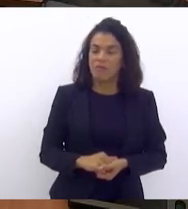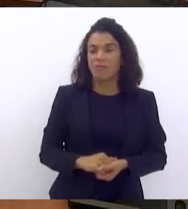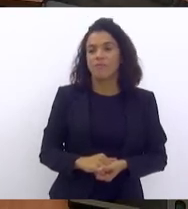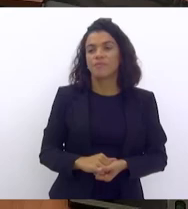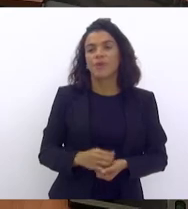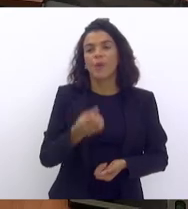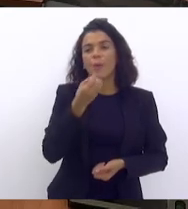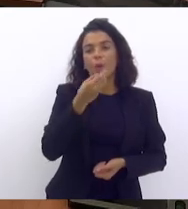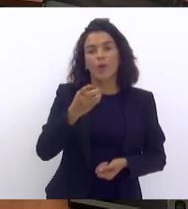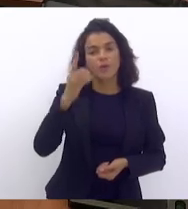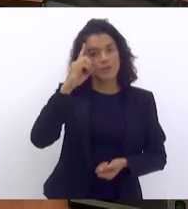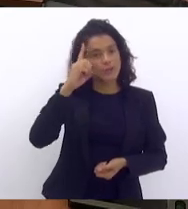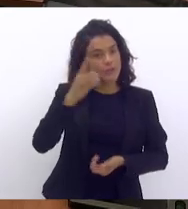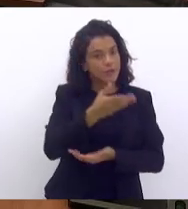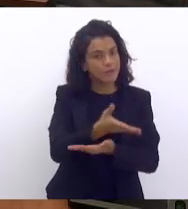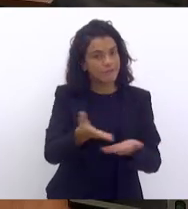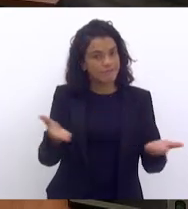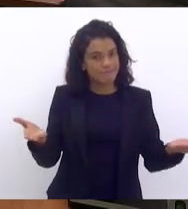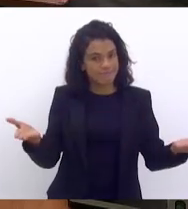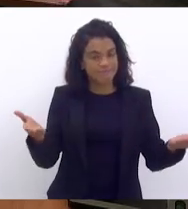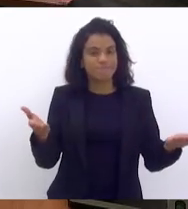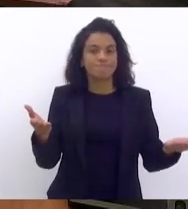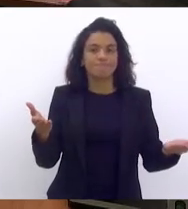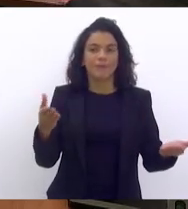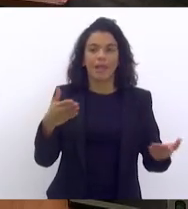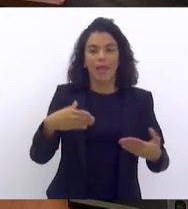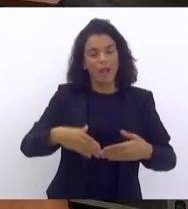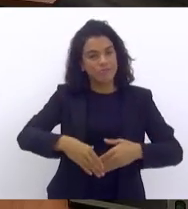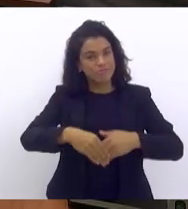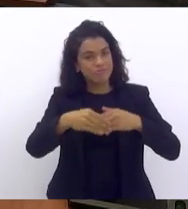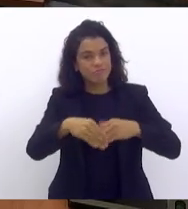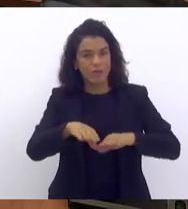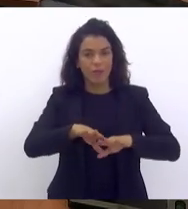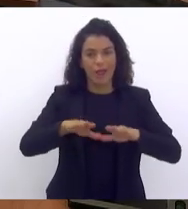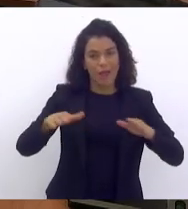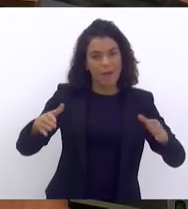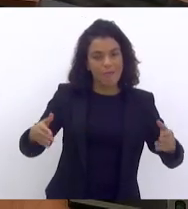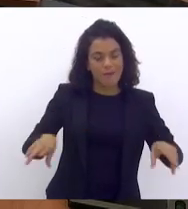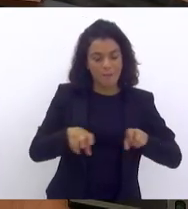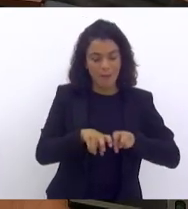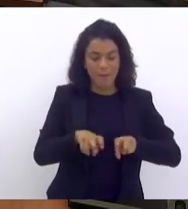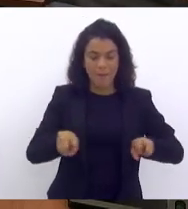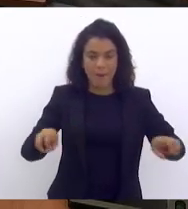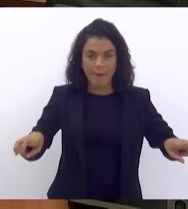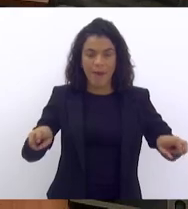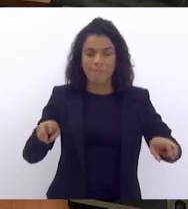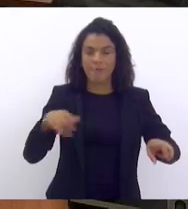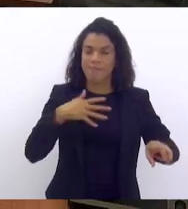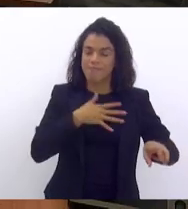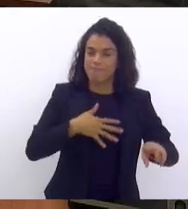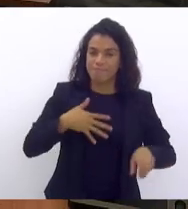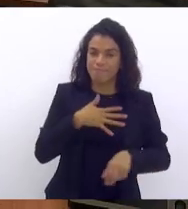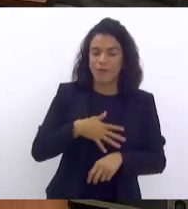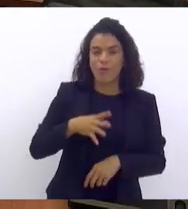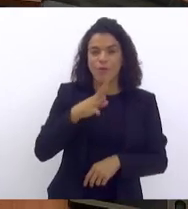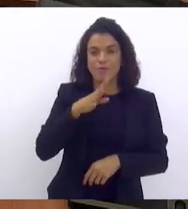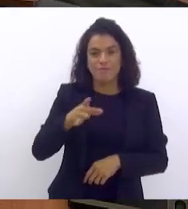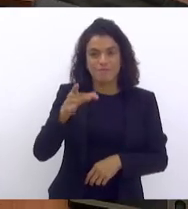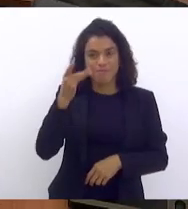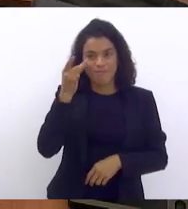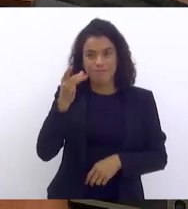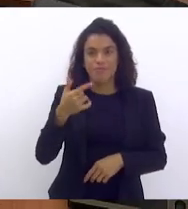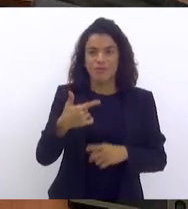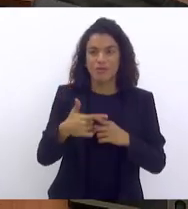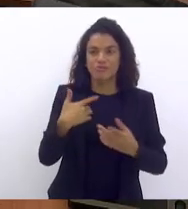Bom dia a todos. Quero saudar aqui a mesa. É um prazer aqui, pessoalmente, estar conhecendo o Sandro. A gente já conversou muito pela